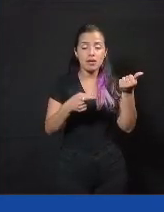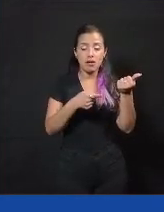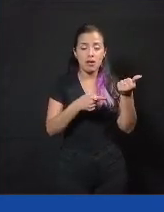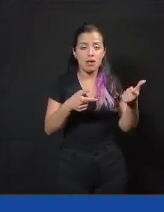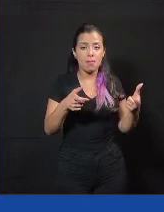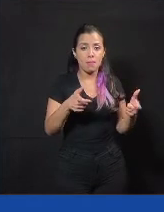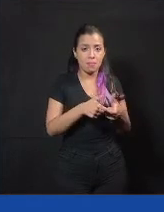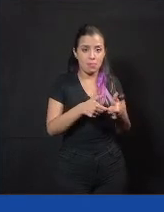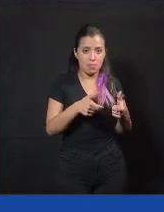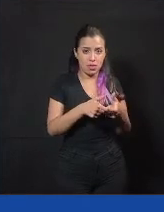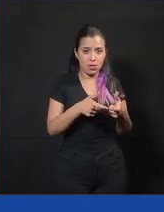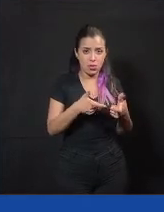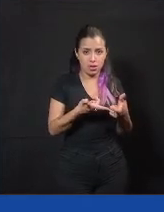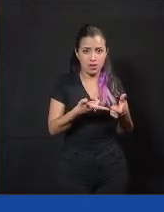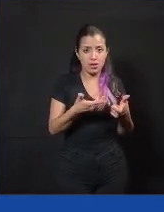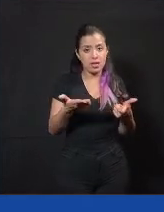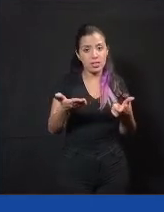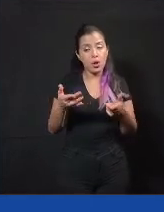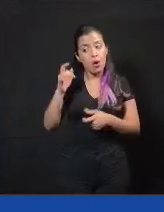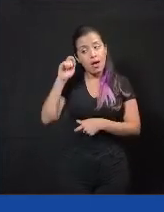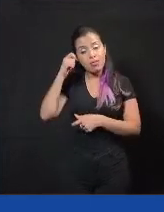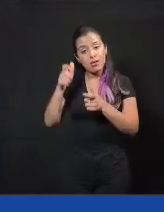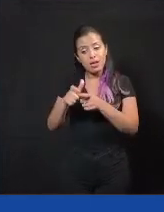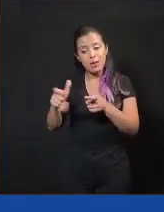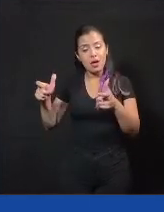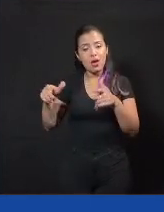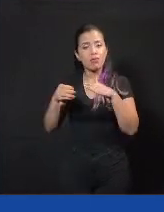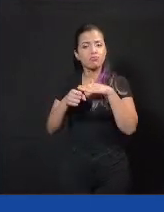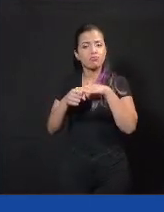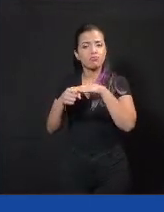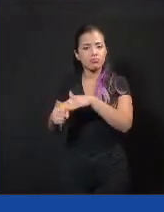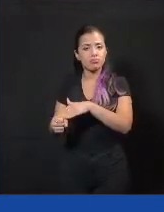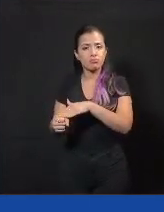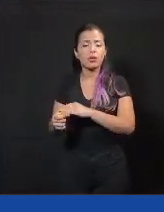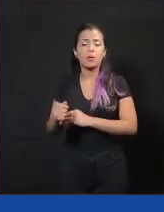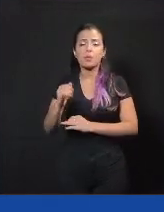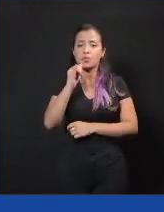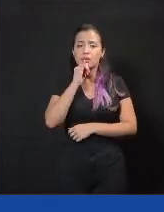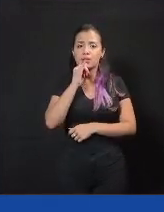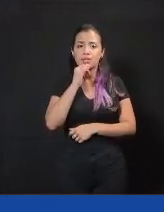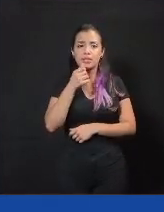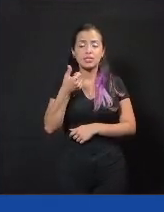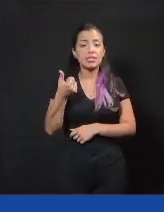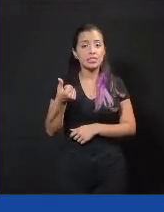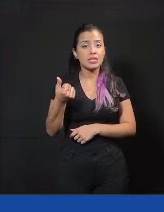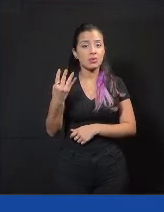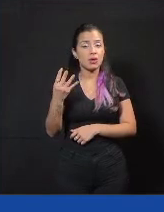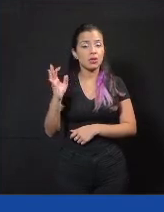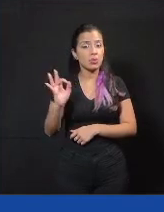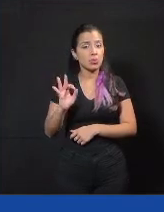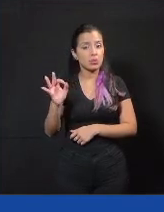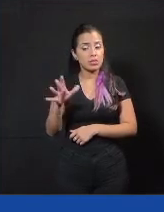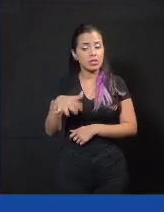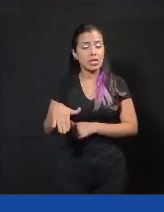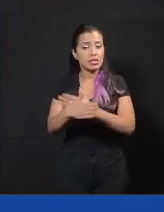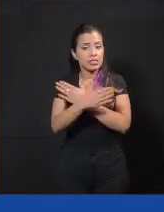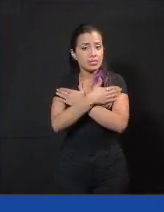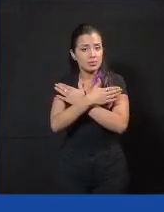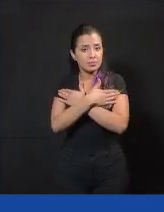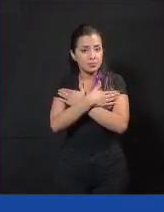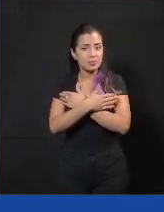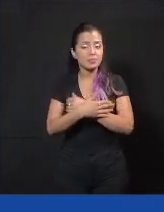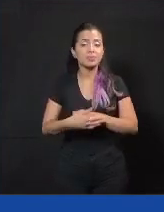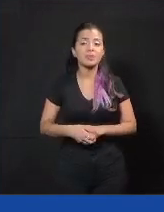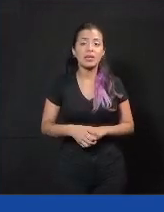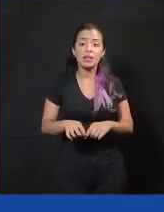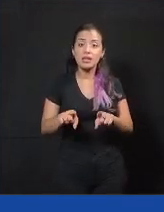como 64% entre os desempregados. E entre aqueles que estão no subemprego,